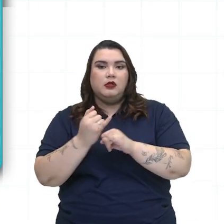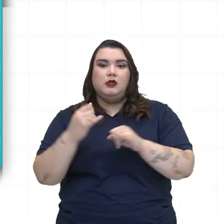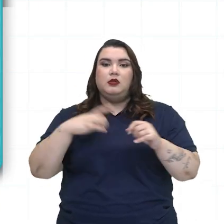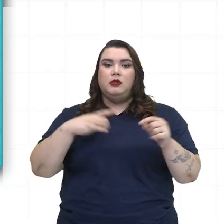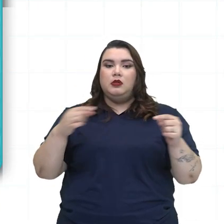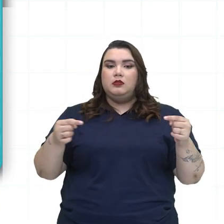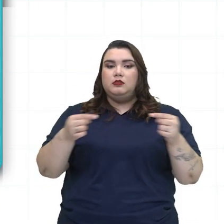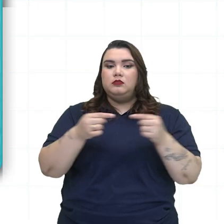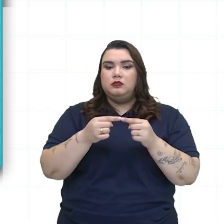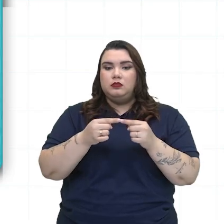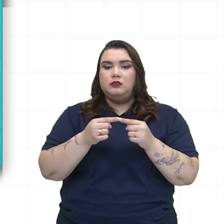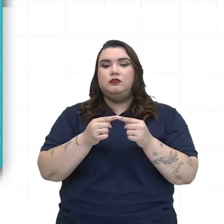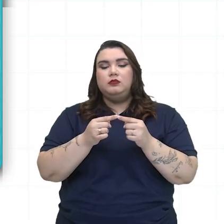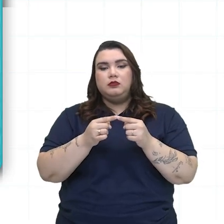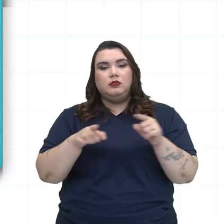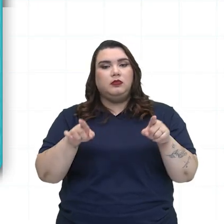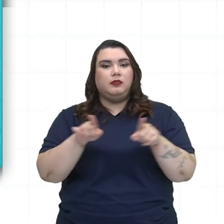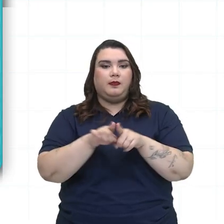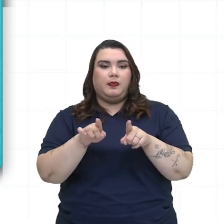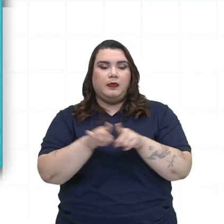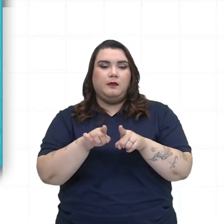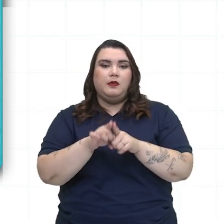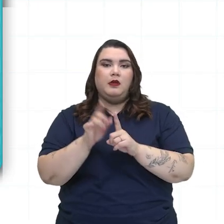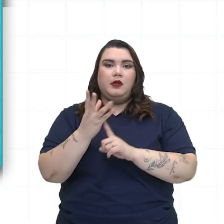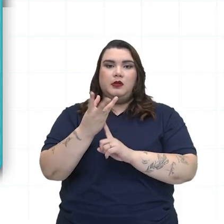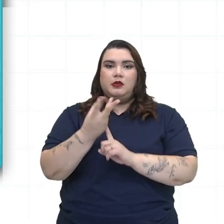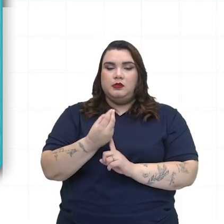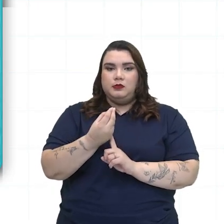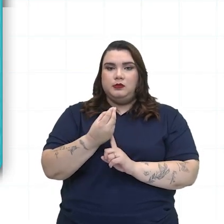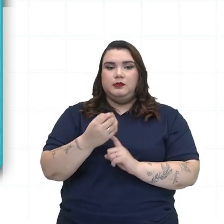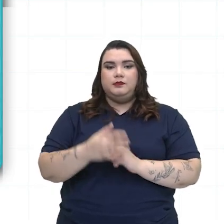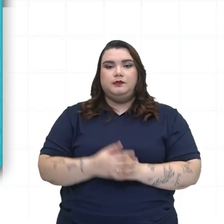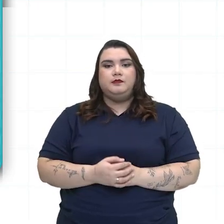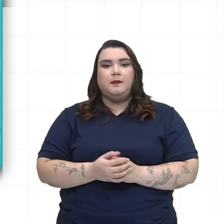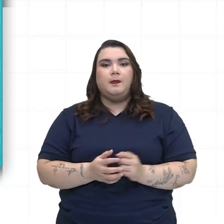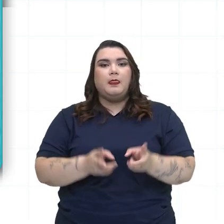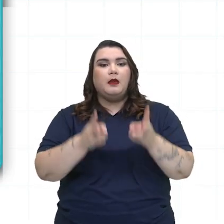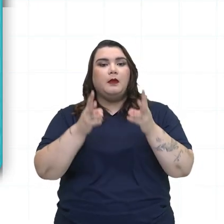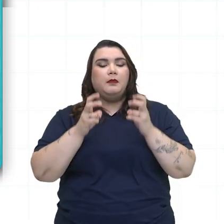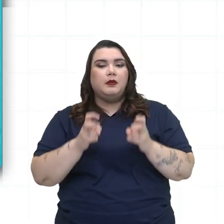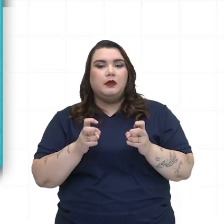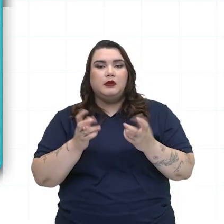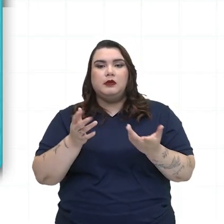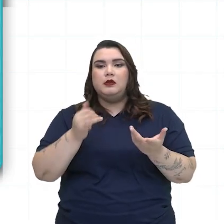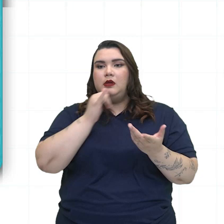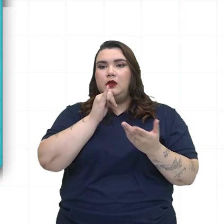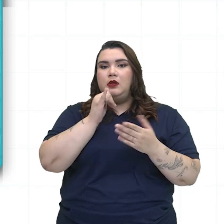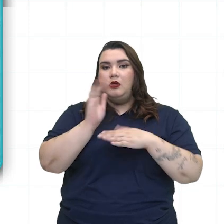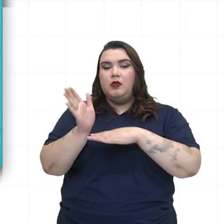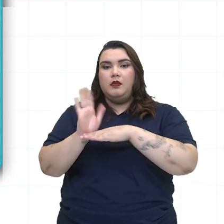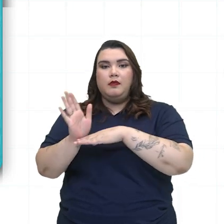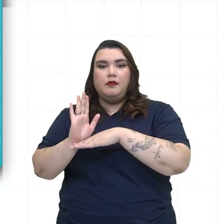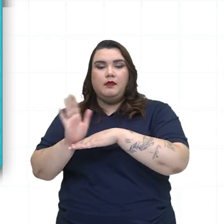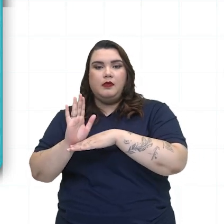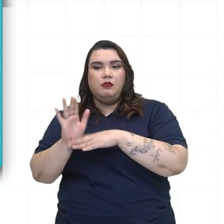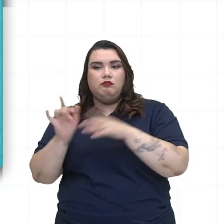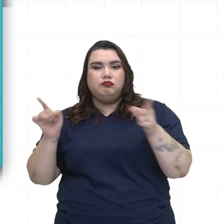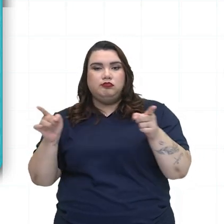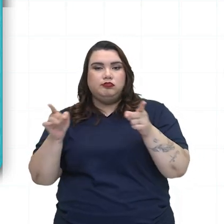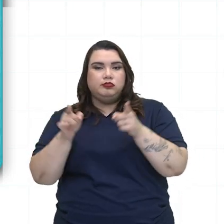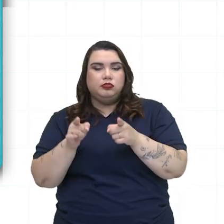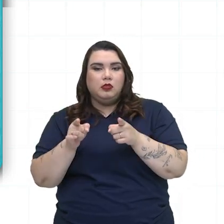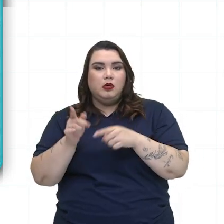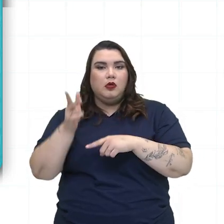está direcionando também o fazer artístico. A gente já percebe composições como filmes de curta